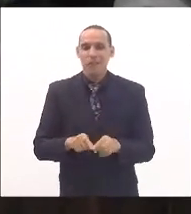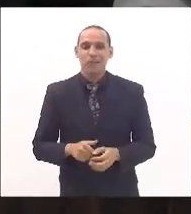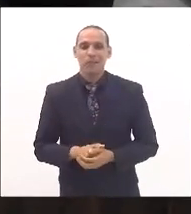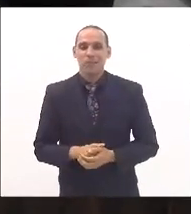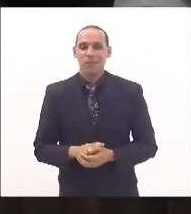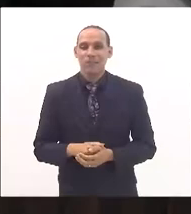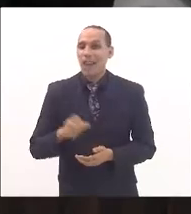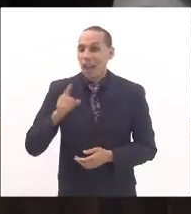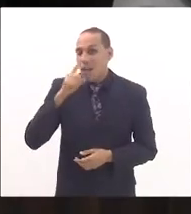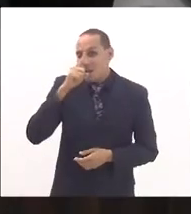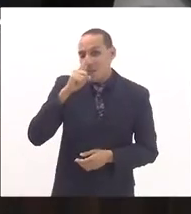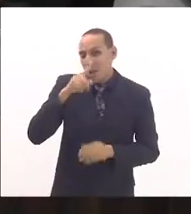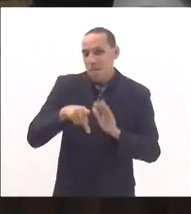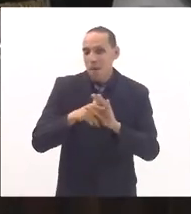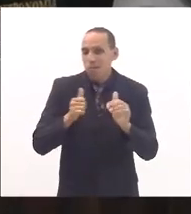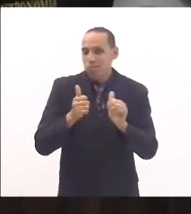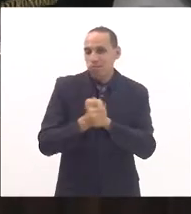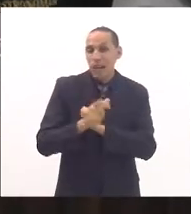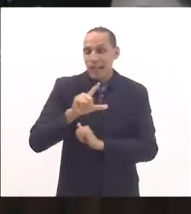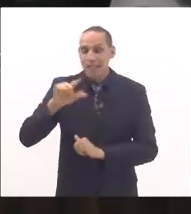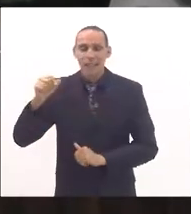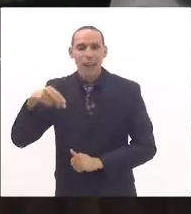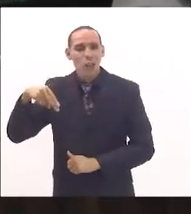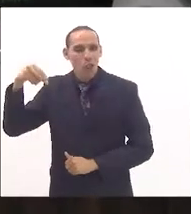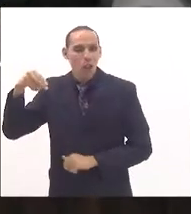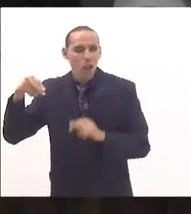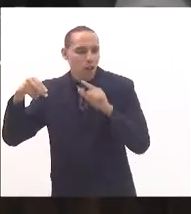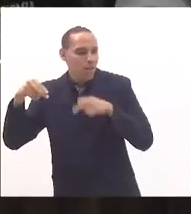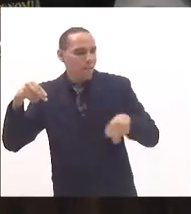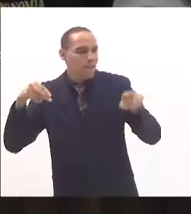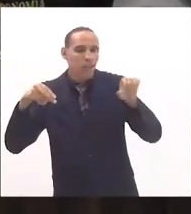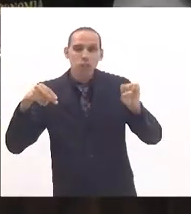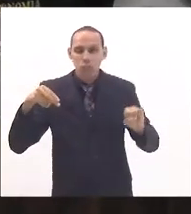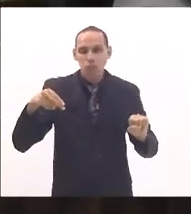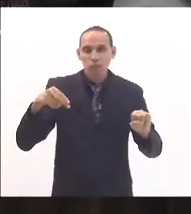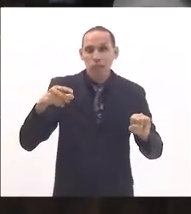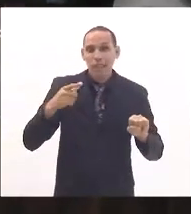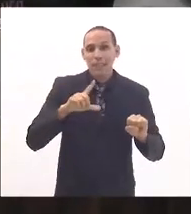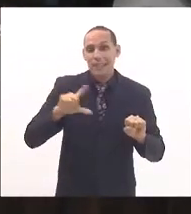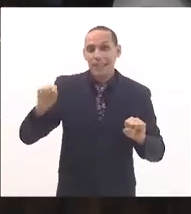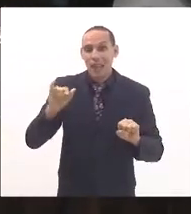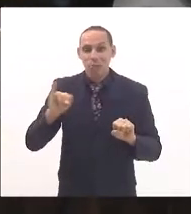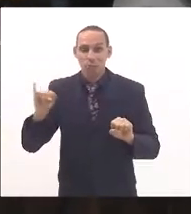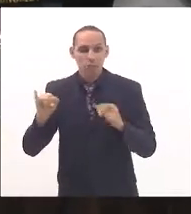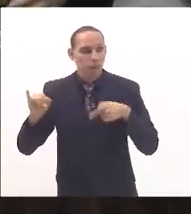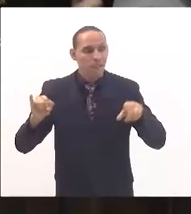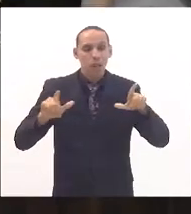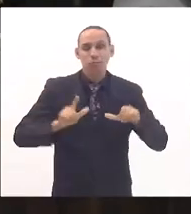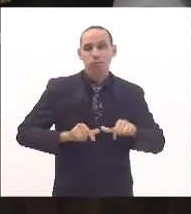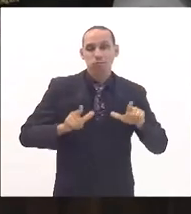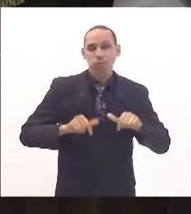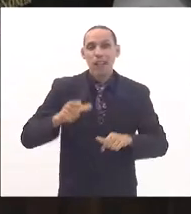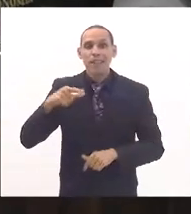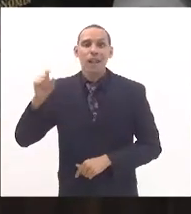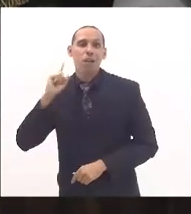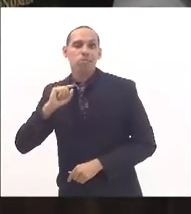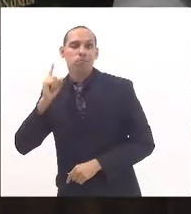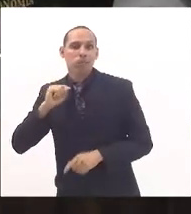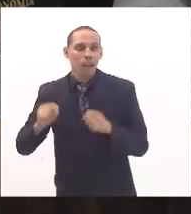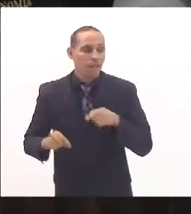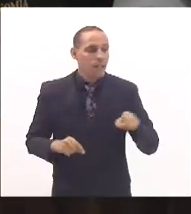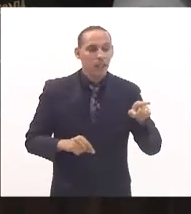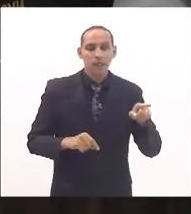é perigoso do esporte. Quem sai da Zona Norte vai para a Zona Sul. Quem sai lá de Ipanema e vai para Bangu. Quem sai lá do Flamengo e vai